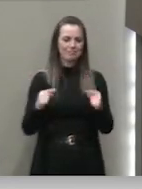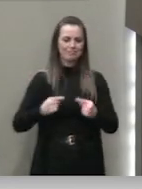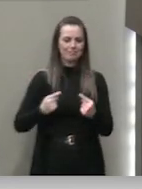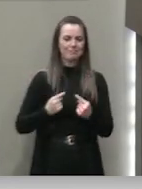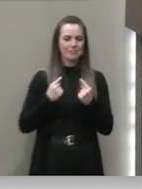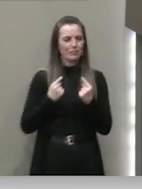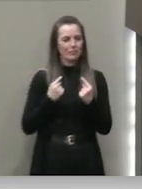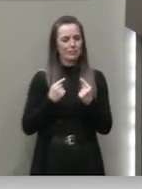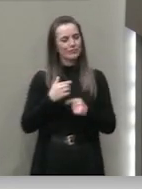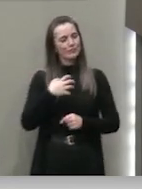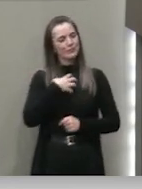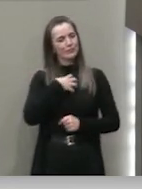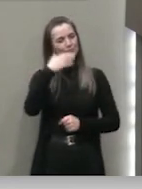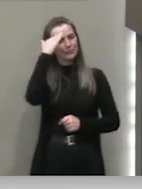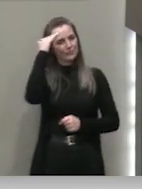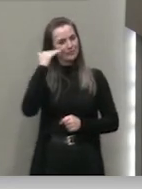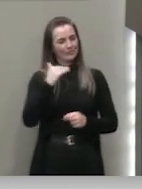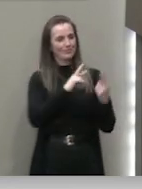responsável.